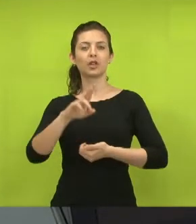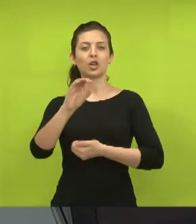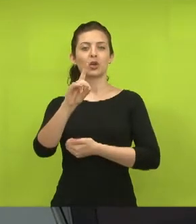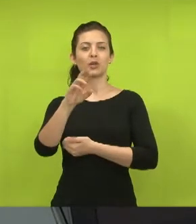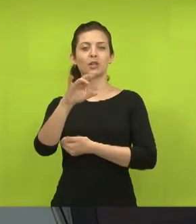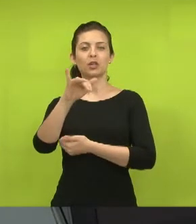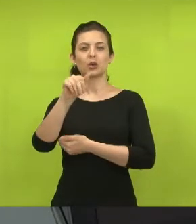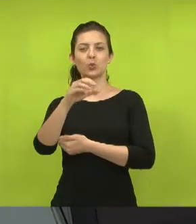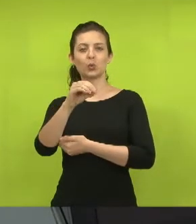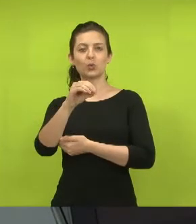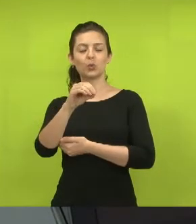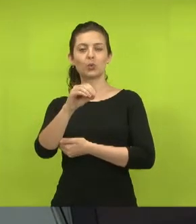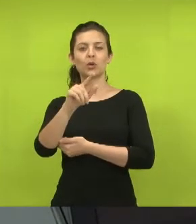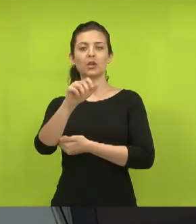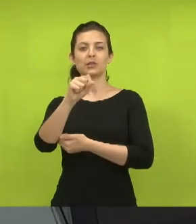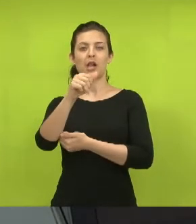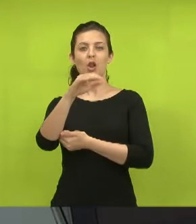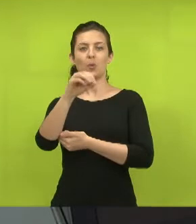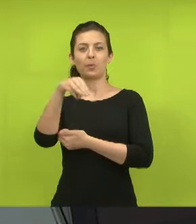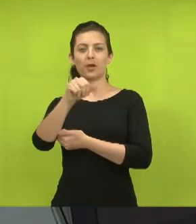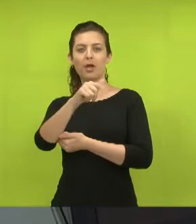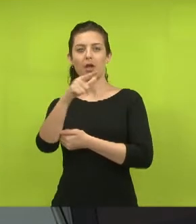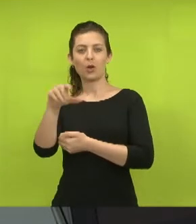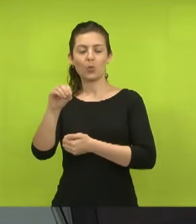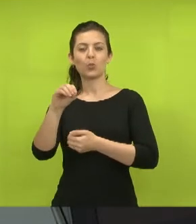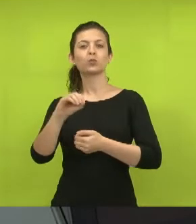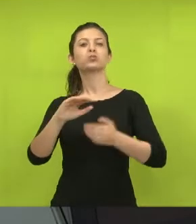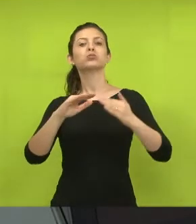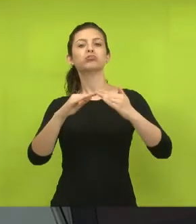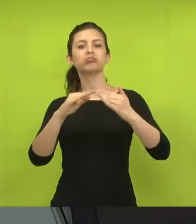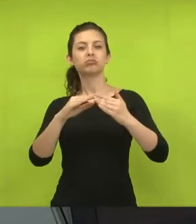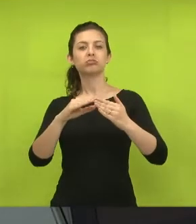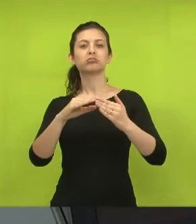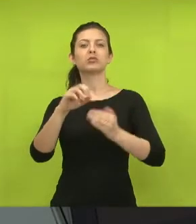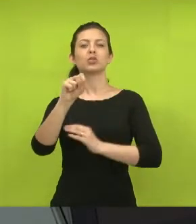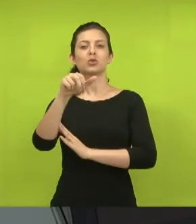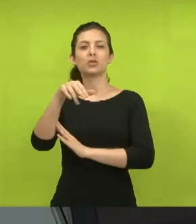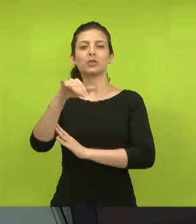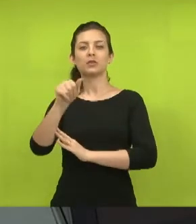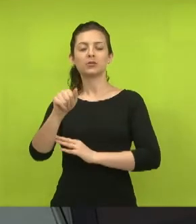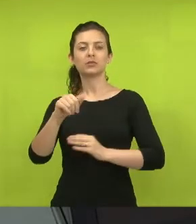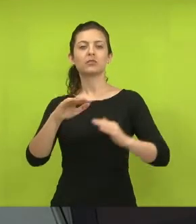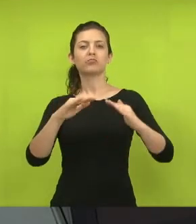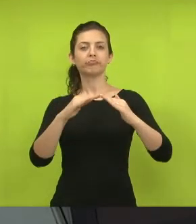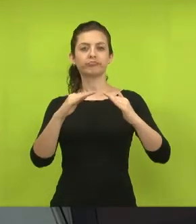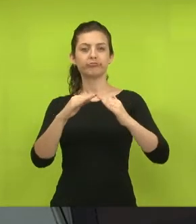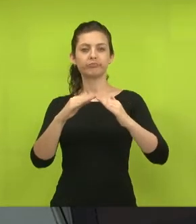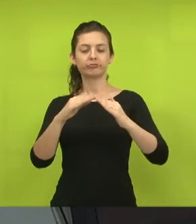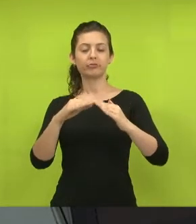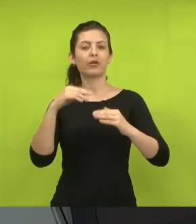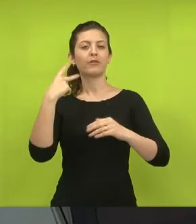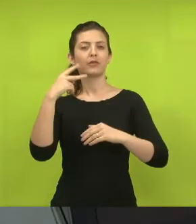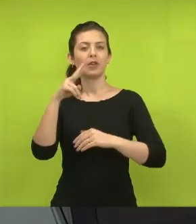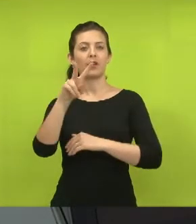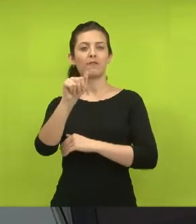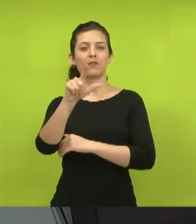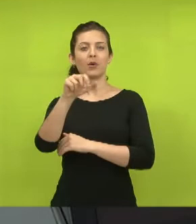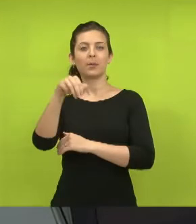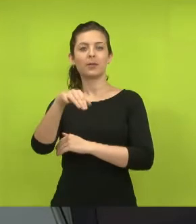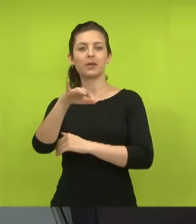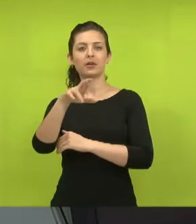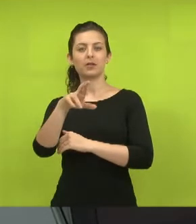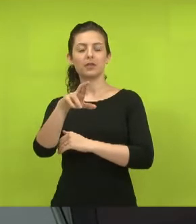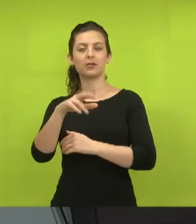Rodrigo Salomão? Favorável. Como vota a vereadora Sônia Patas da Amizade? Favorável. Como vota o vereador Valmir do Parque Minha